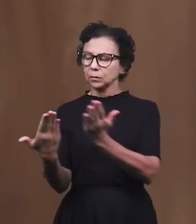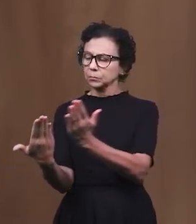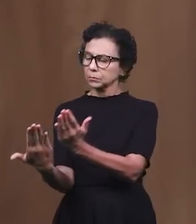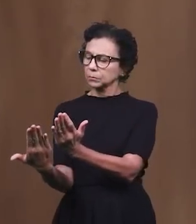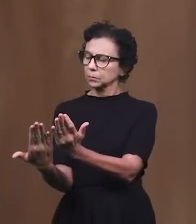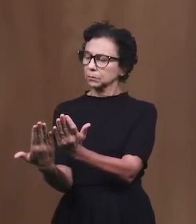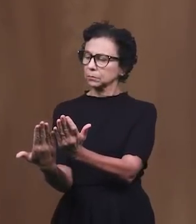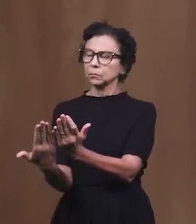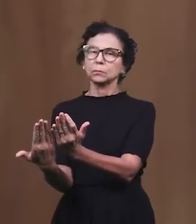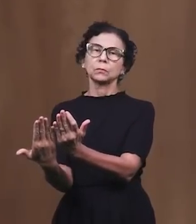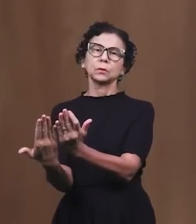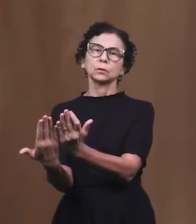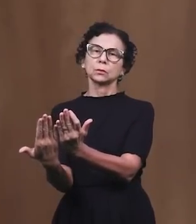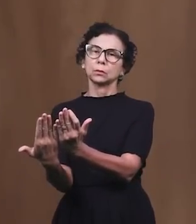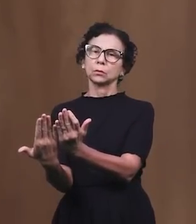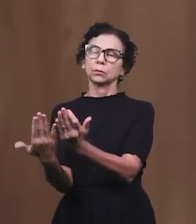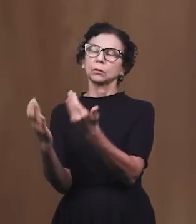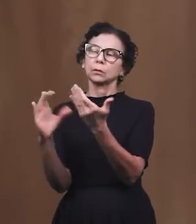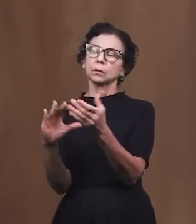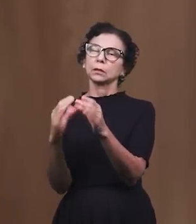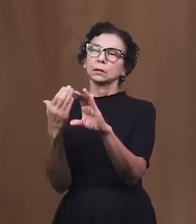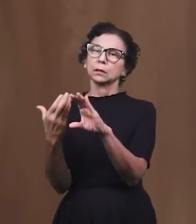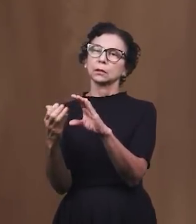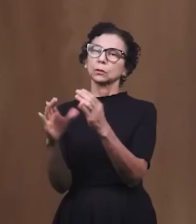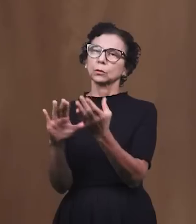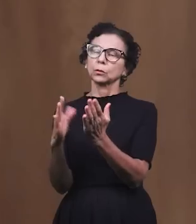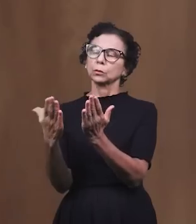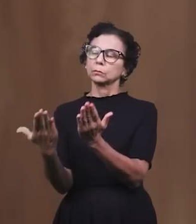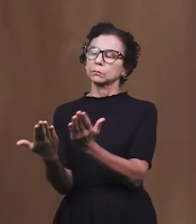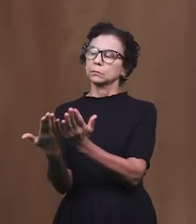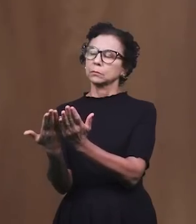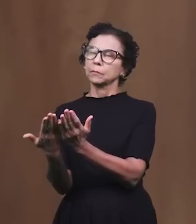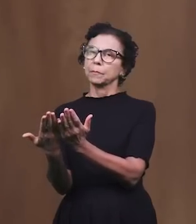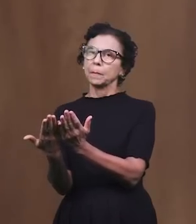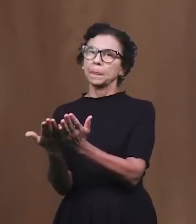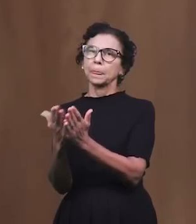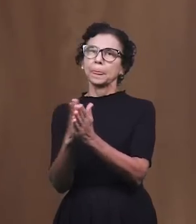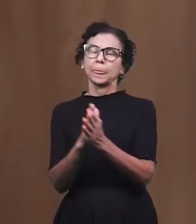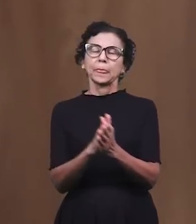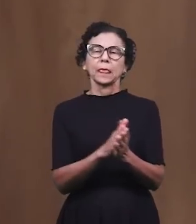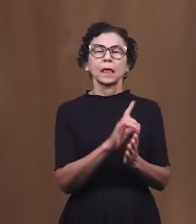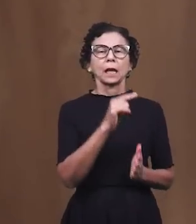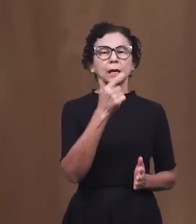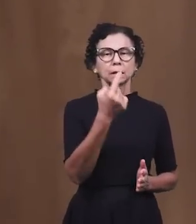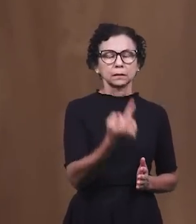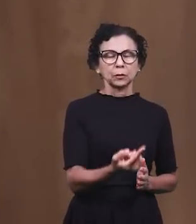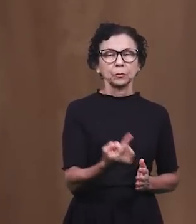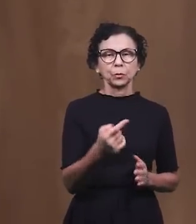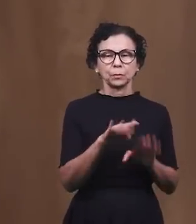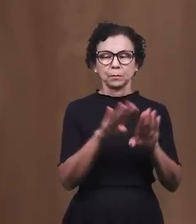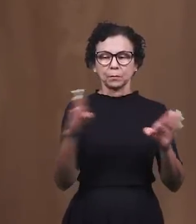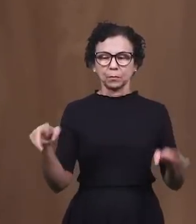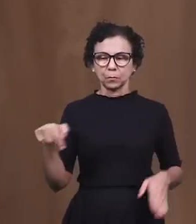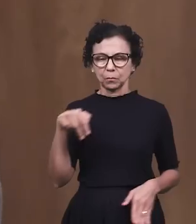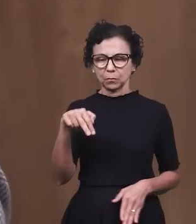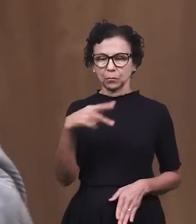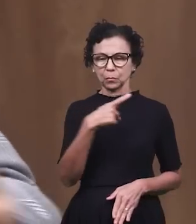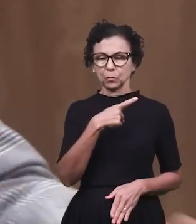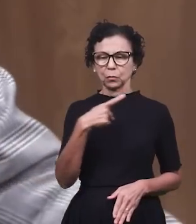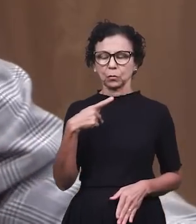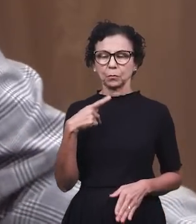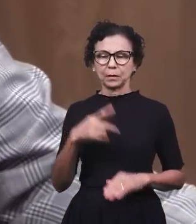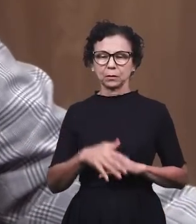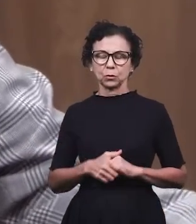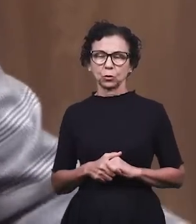cantou com ele, mostrando a coletânea para ele. Depois o pastor citou a Bíblia, ela abriu a Bíblia junto com ele. Ele deu